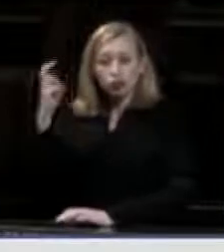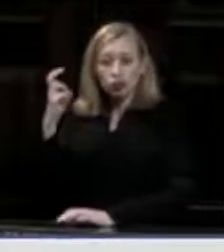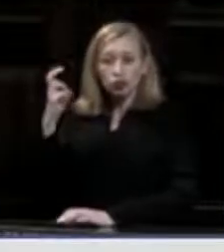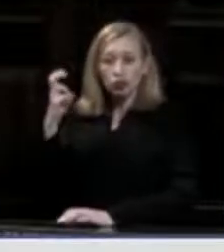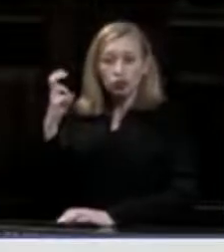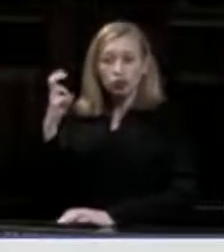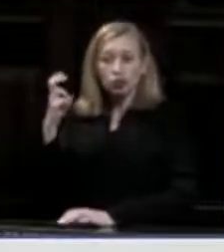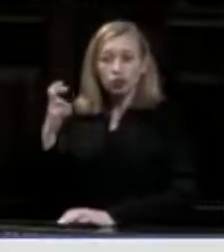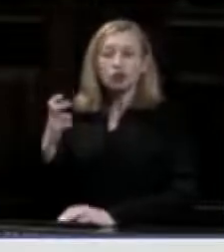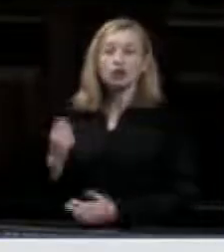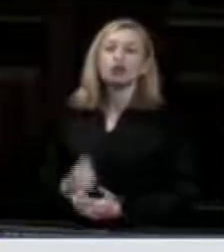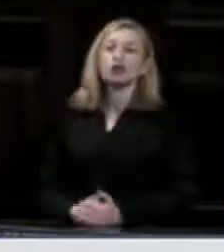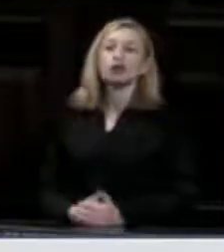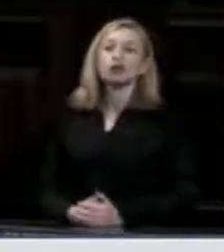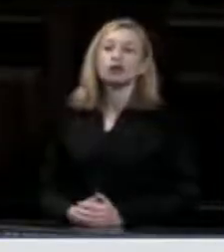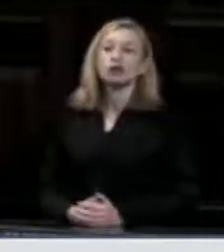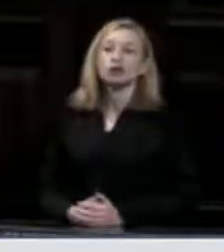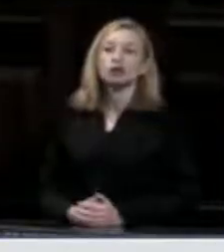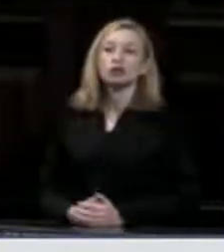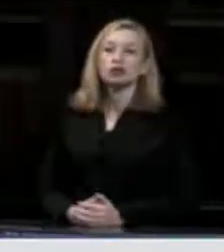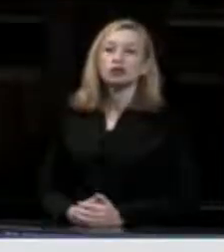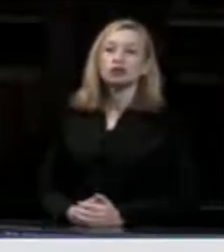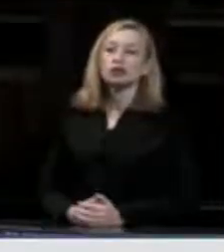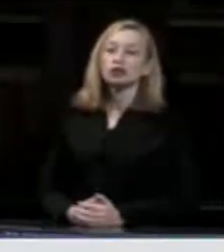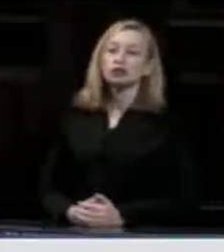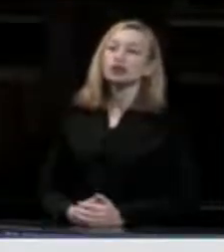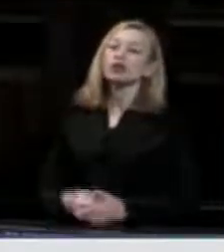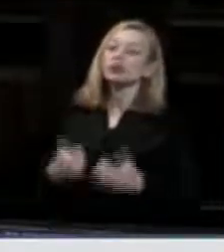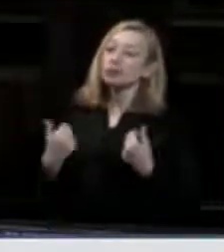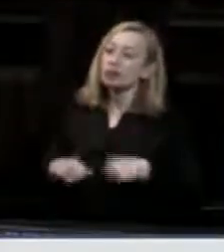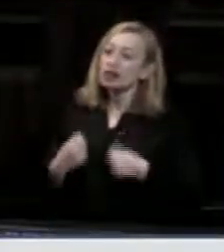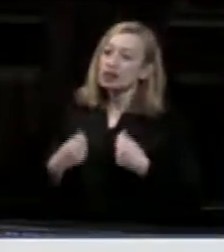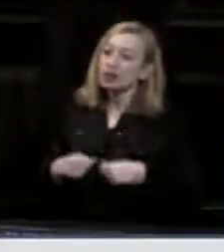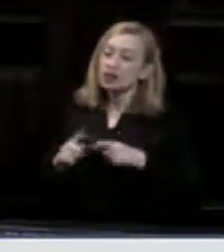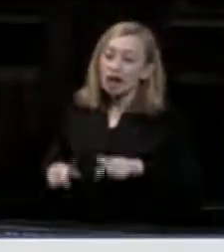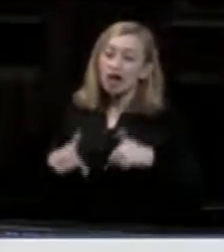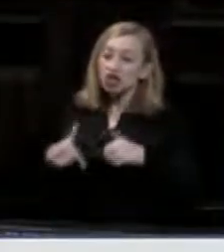que perpassar todas essas funções básicas.